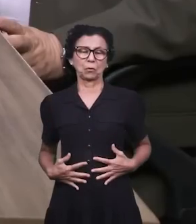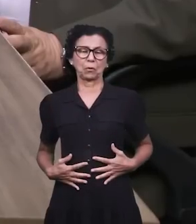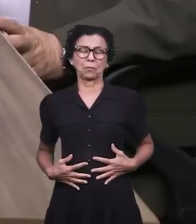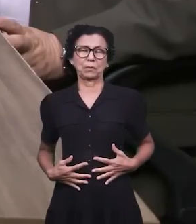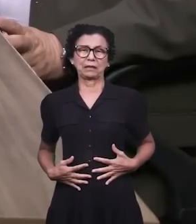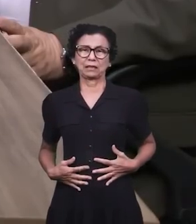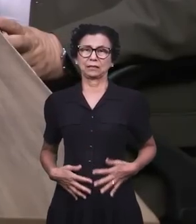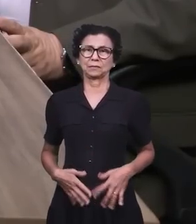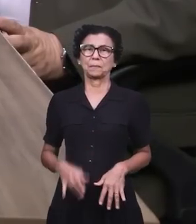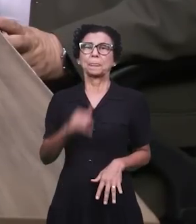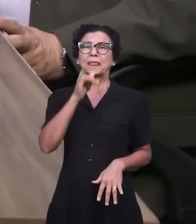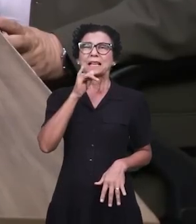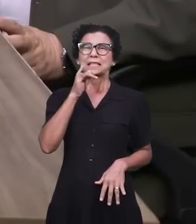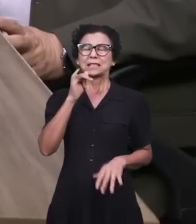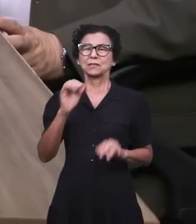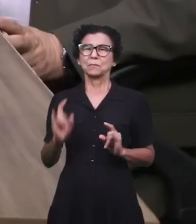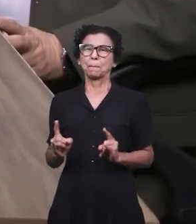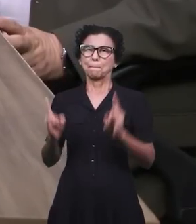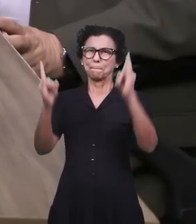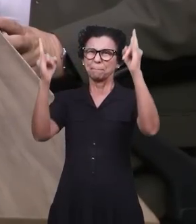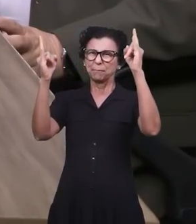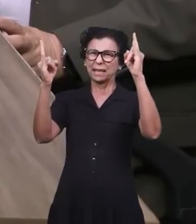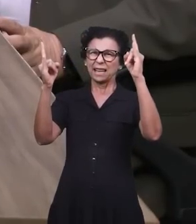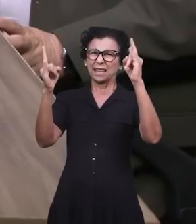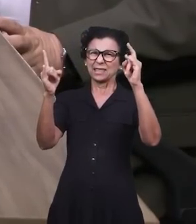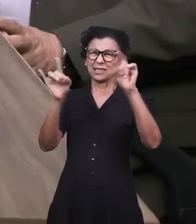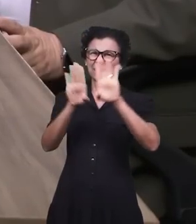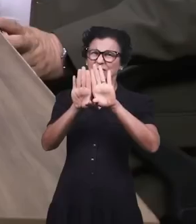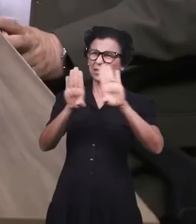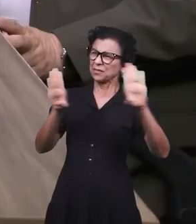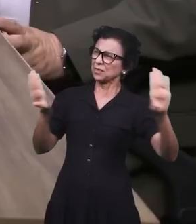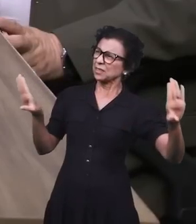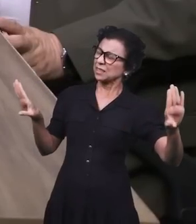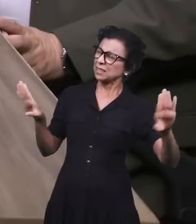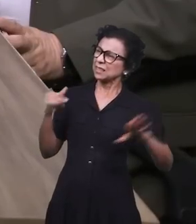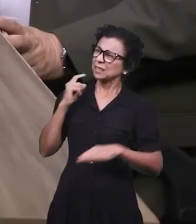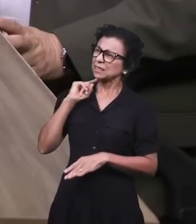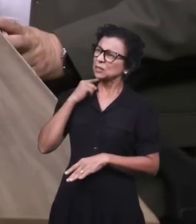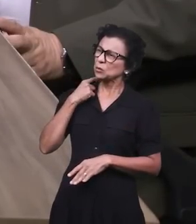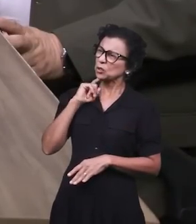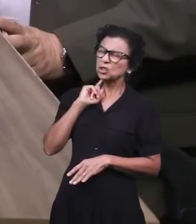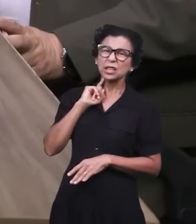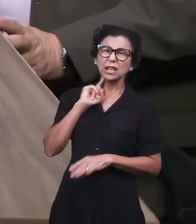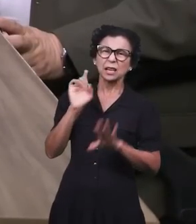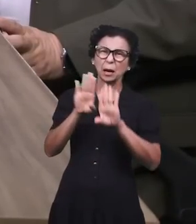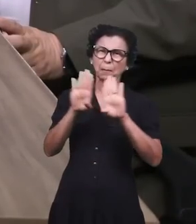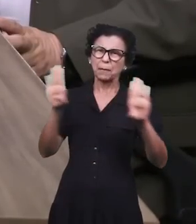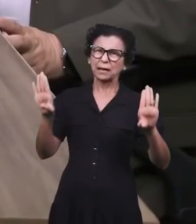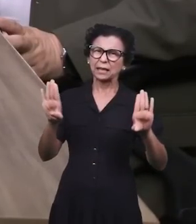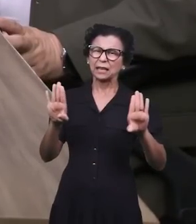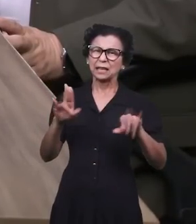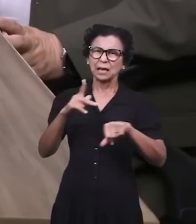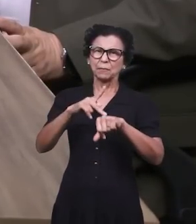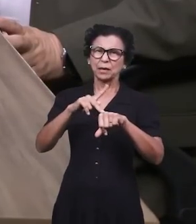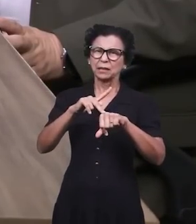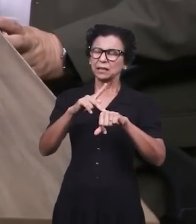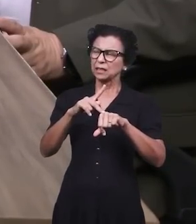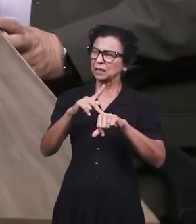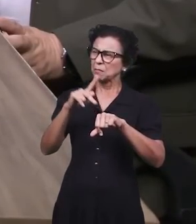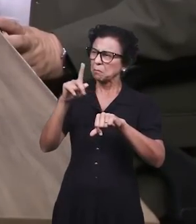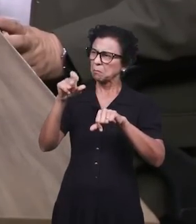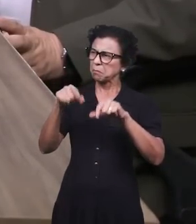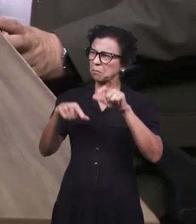por um prédio e vê lá aquela mancha escura, né, na fachada. Você começa a ver as pedras caírem, você começa a ver já